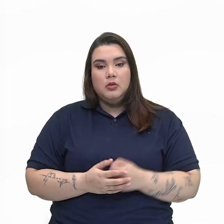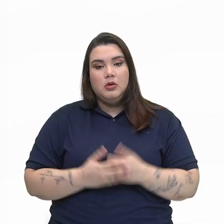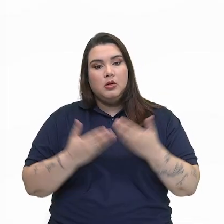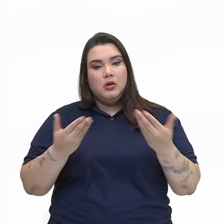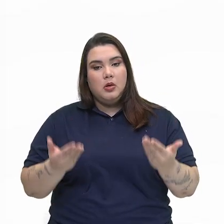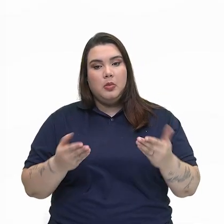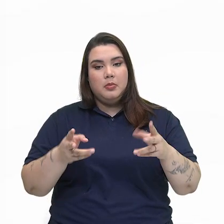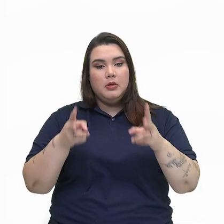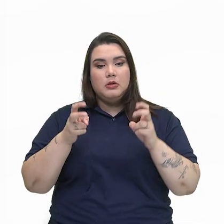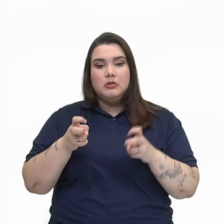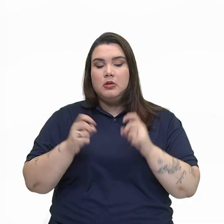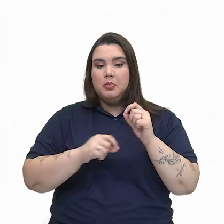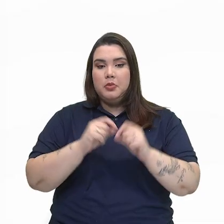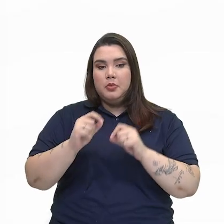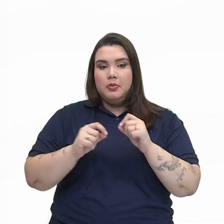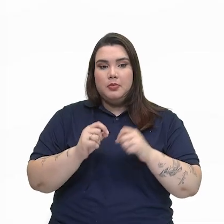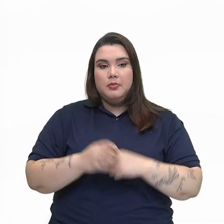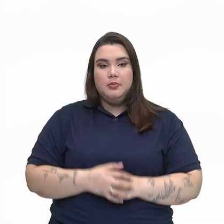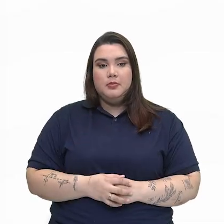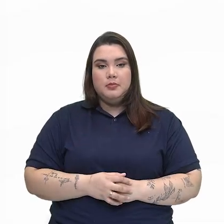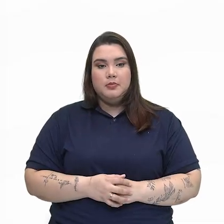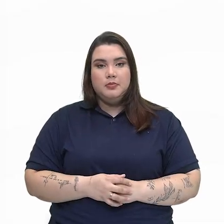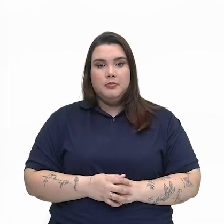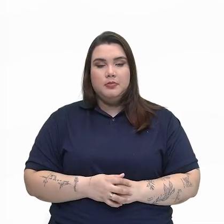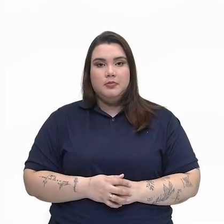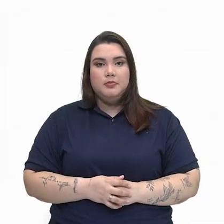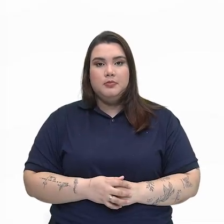nós temos aqui, ó, o valor